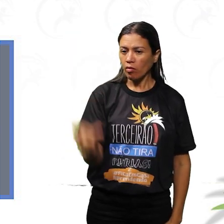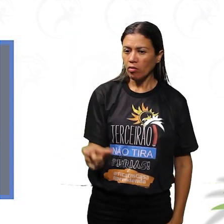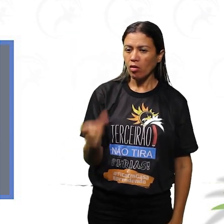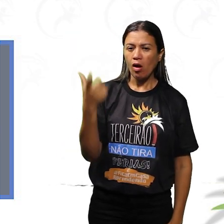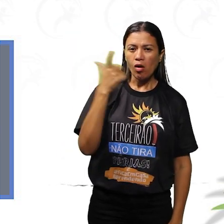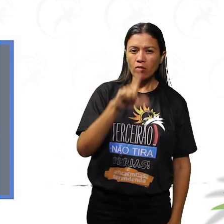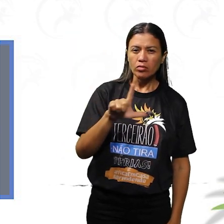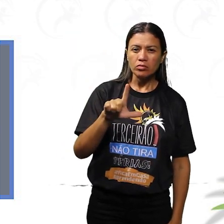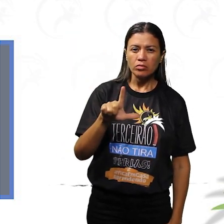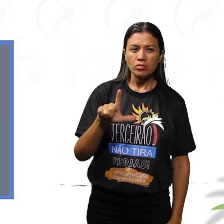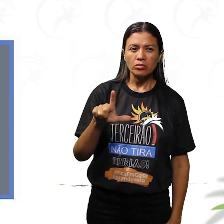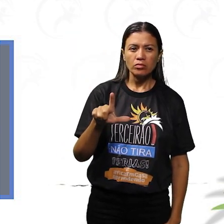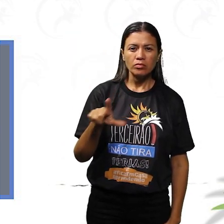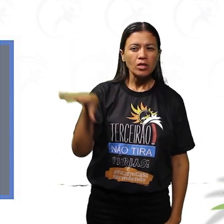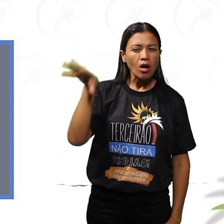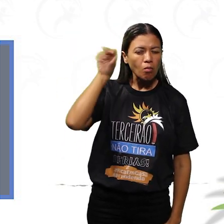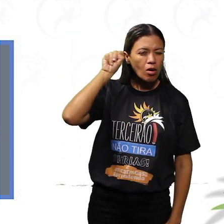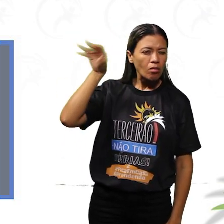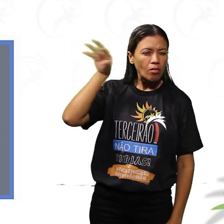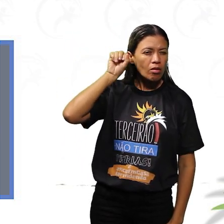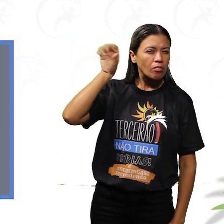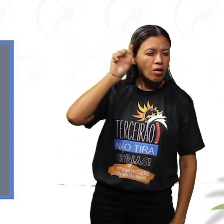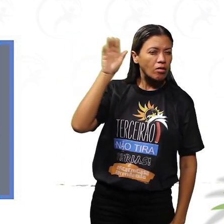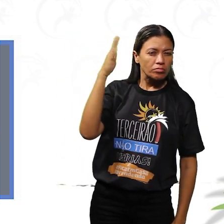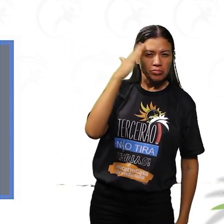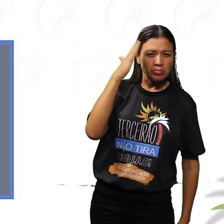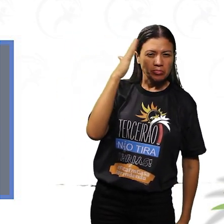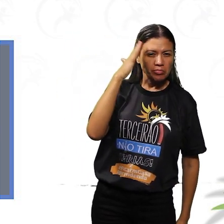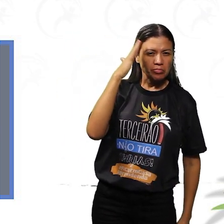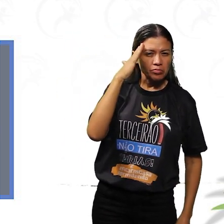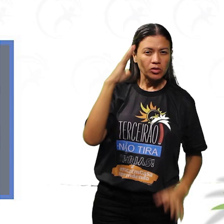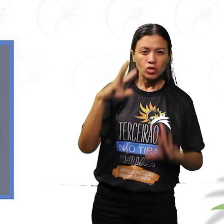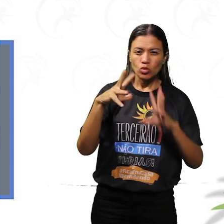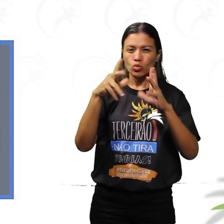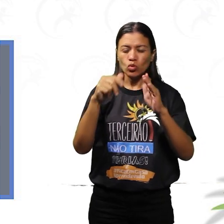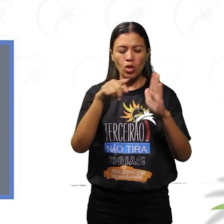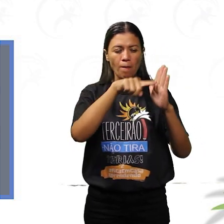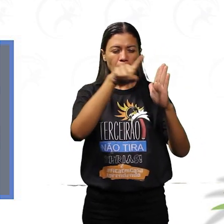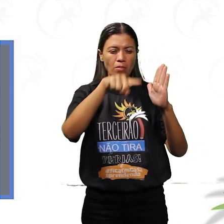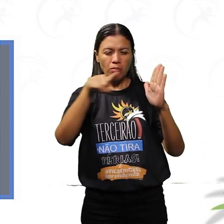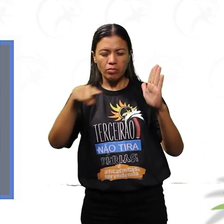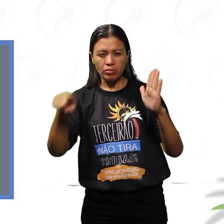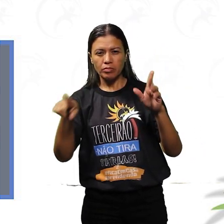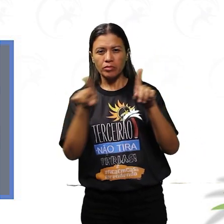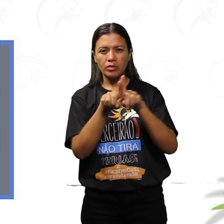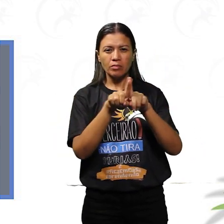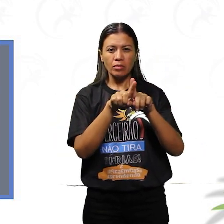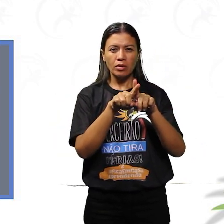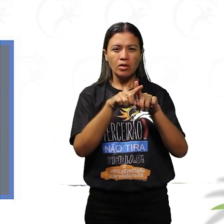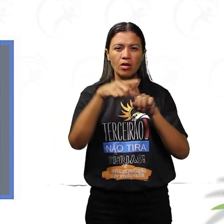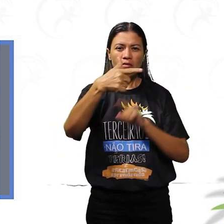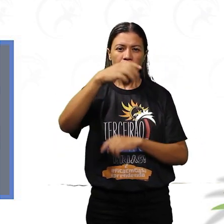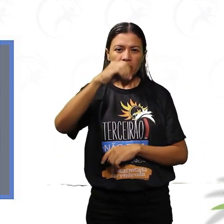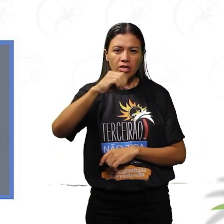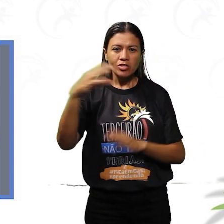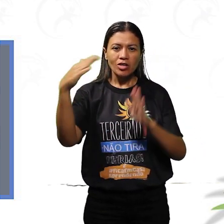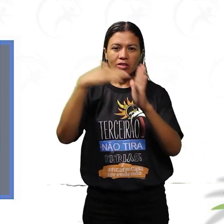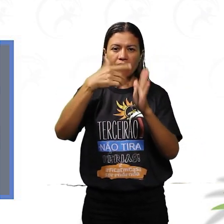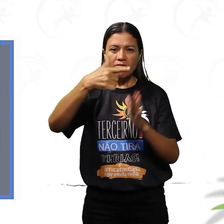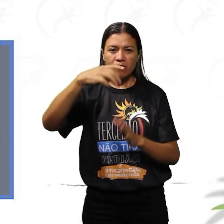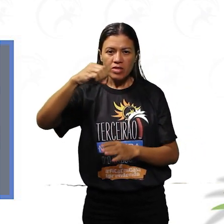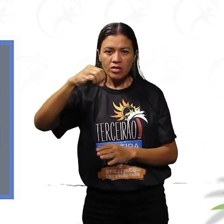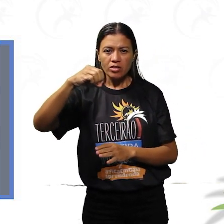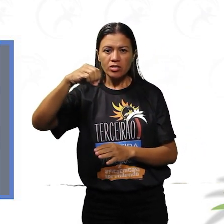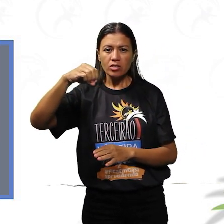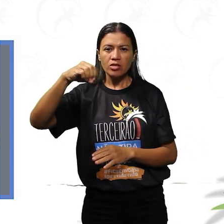humanos conseguimos captar. Então, toda a frequência audível para a gente, ela varia entre 20 até 20 mil Hz,